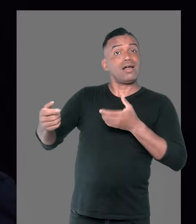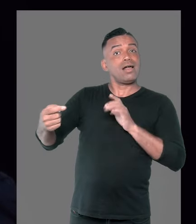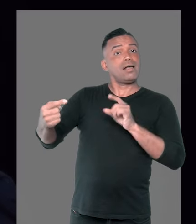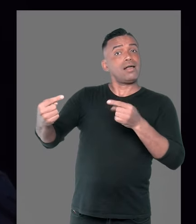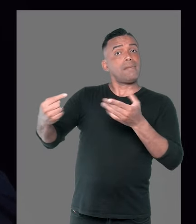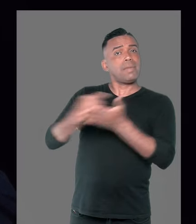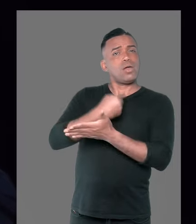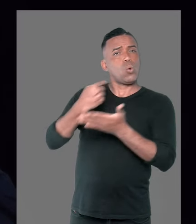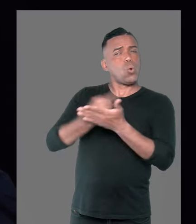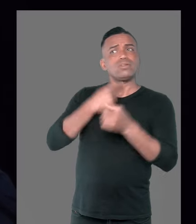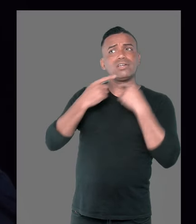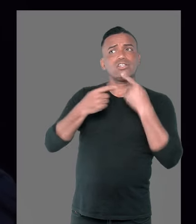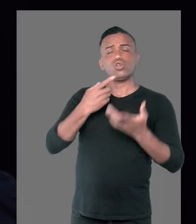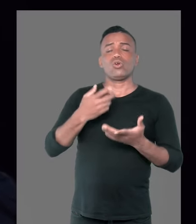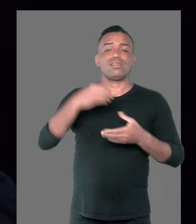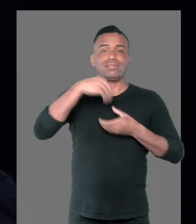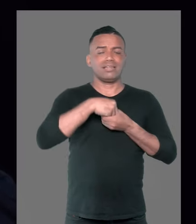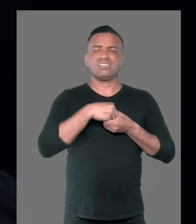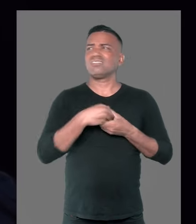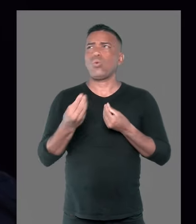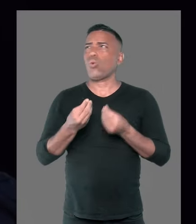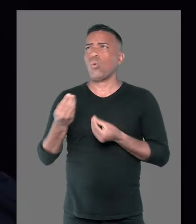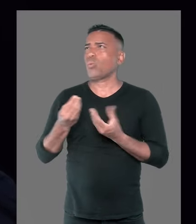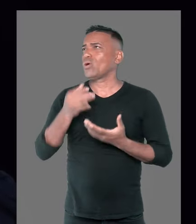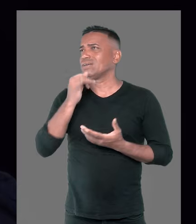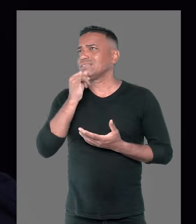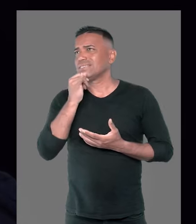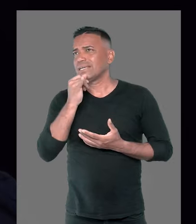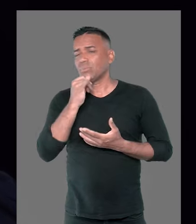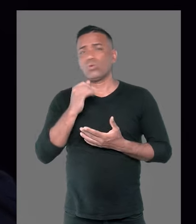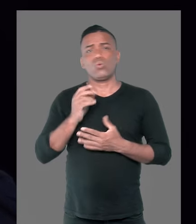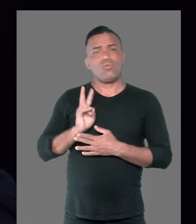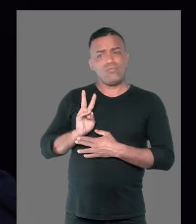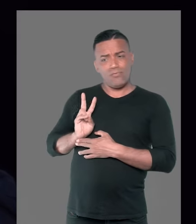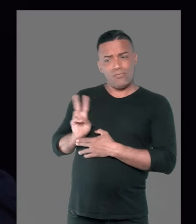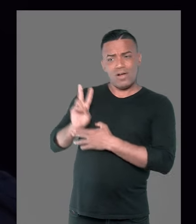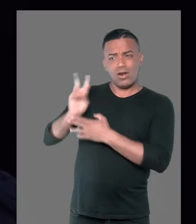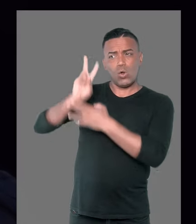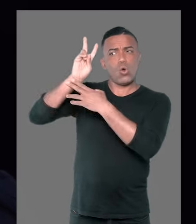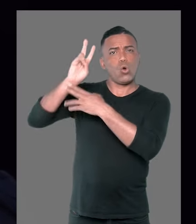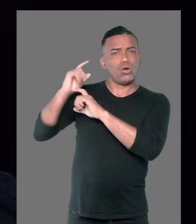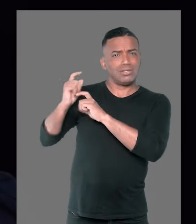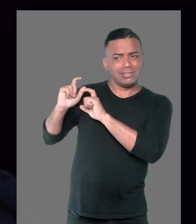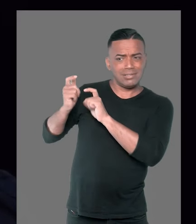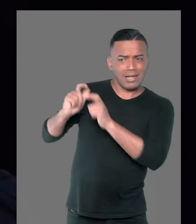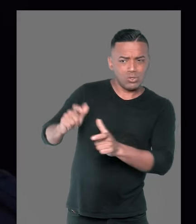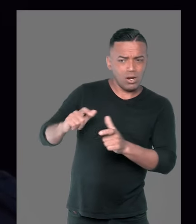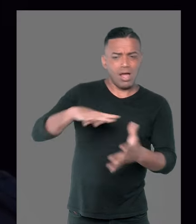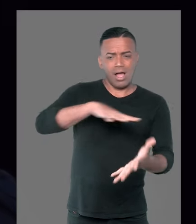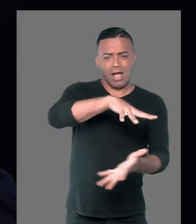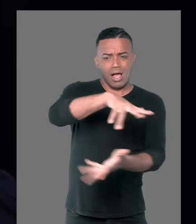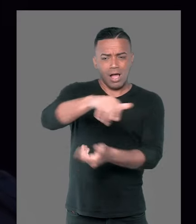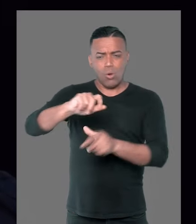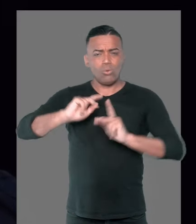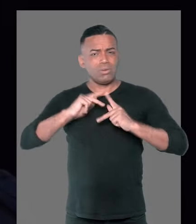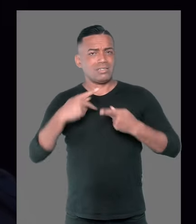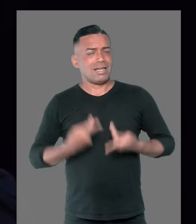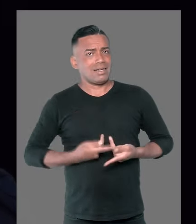próxima pergunta como é que entram valores valores mesmos tradicionais da humanidade ética